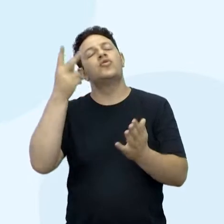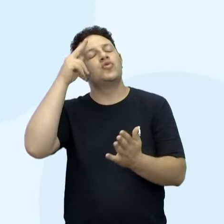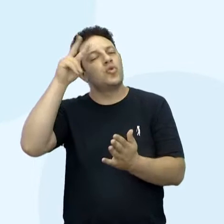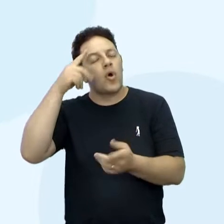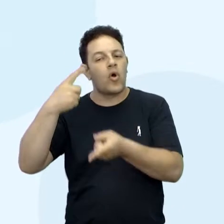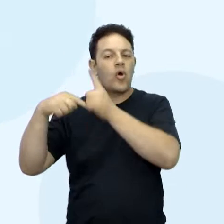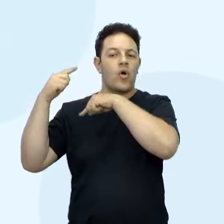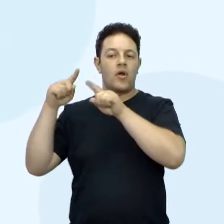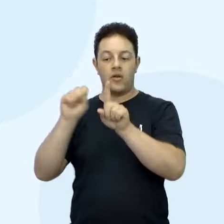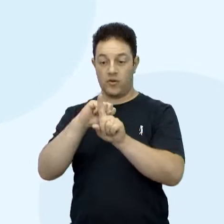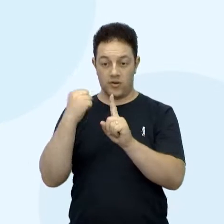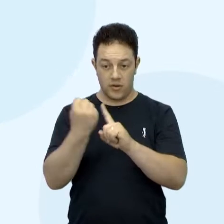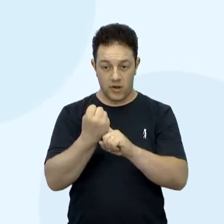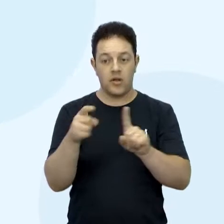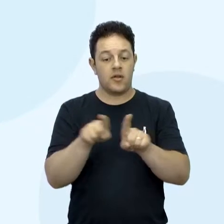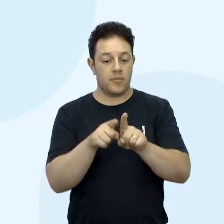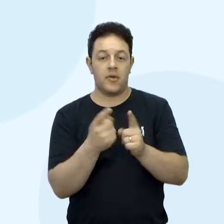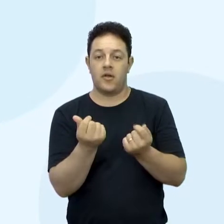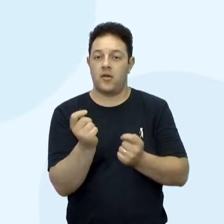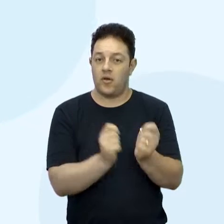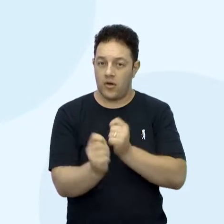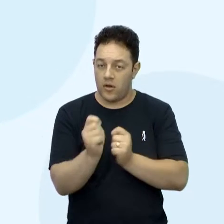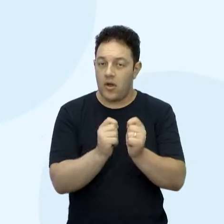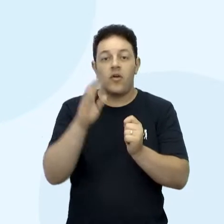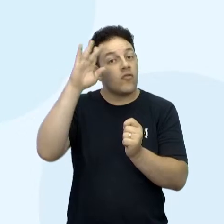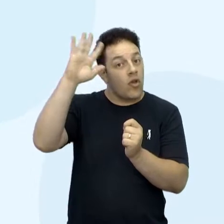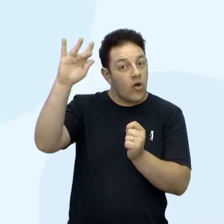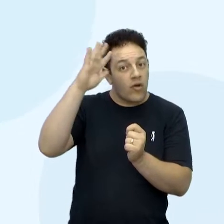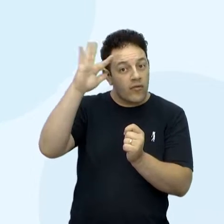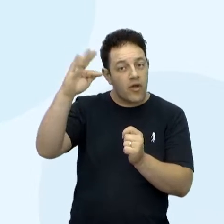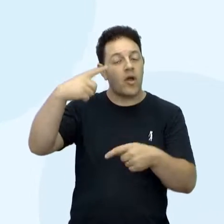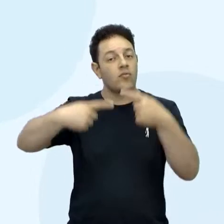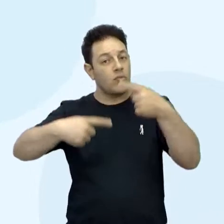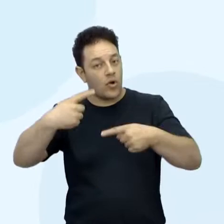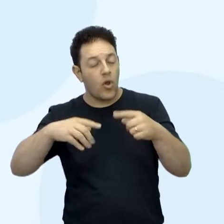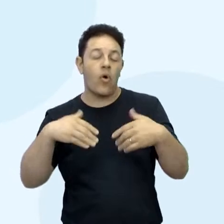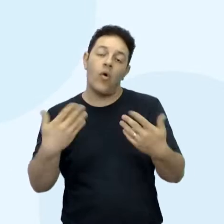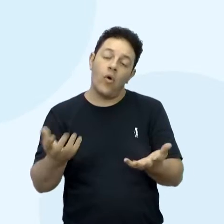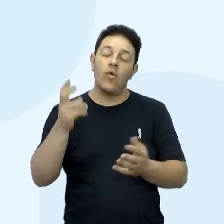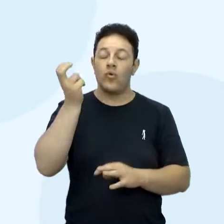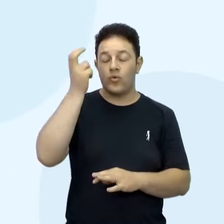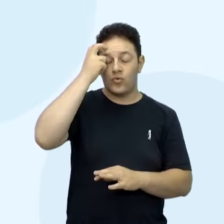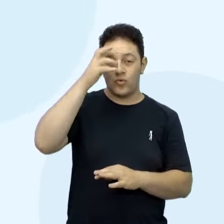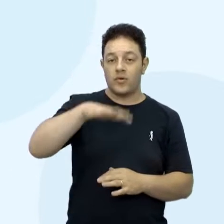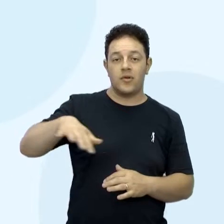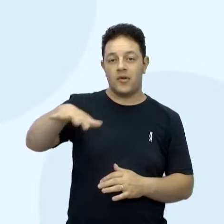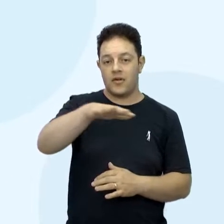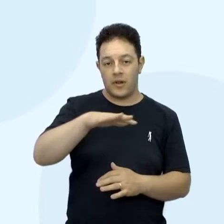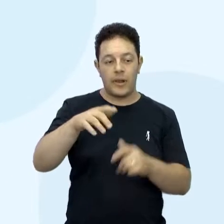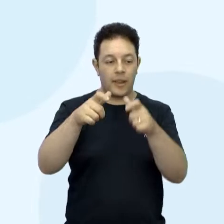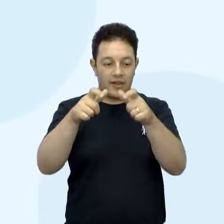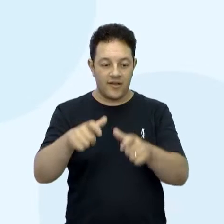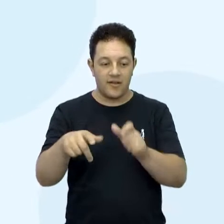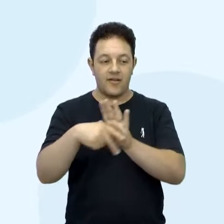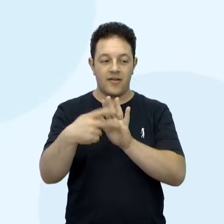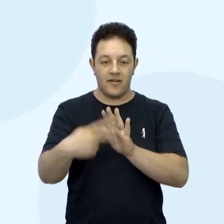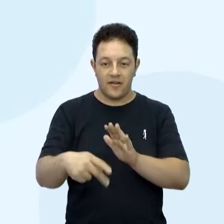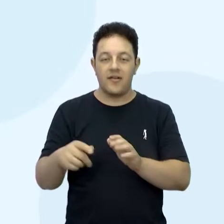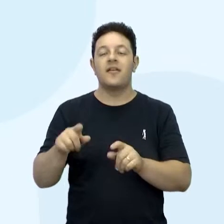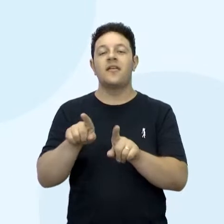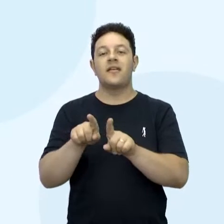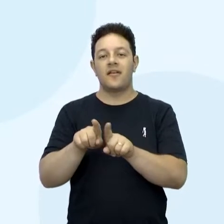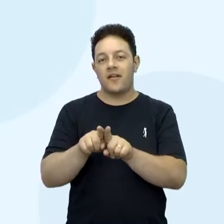histórica, social, econômica, filosófica, política ou cultural em âmbito local,